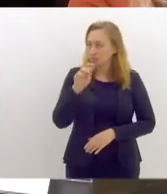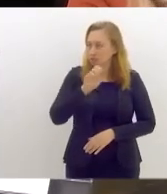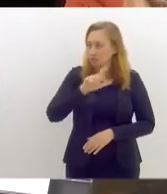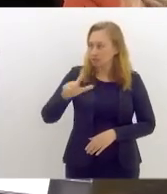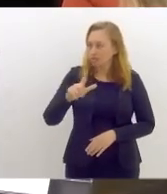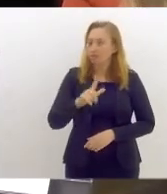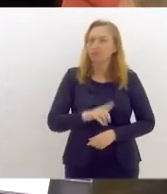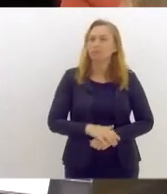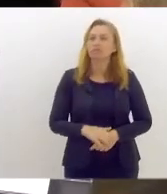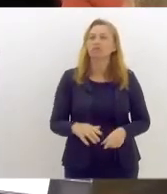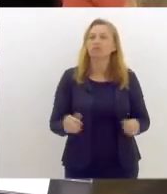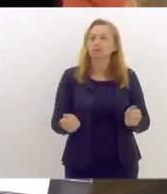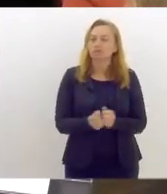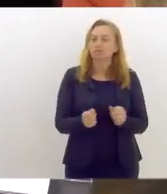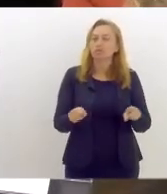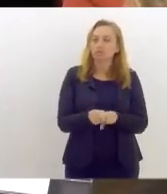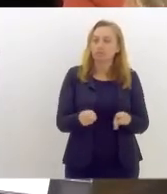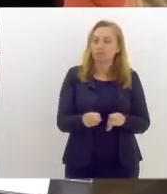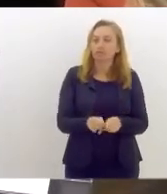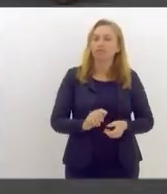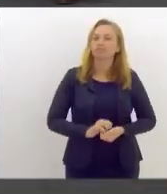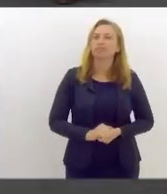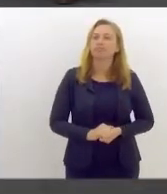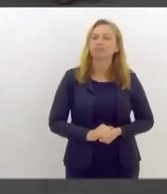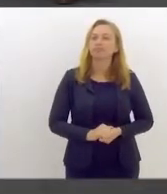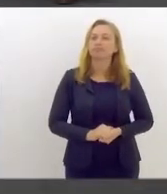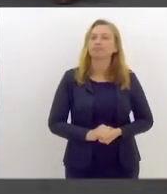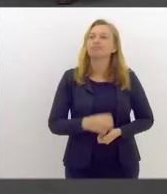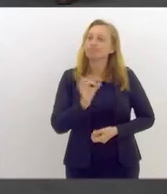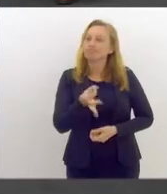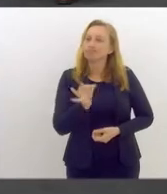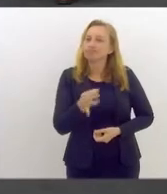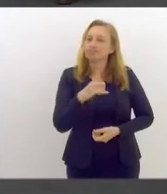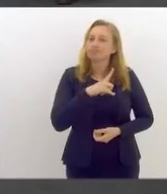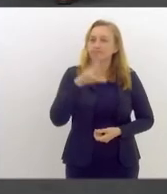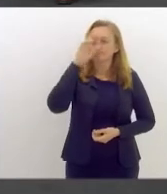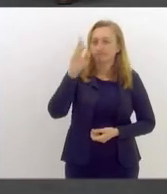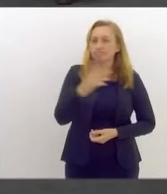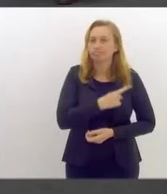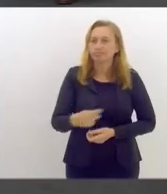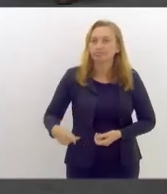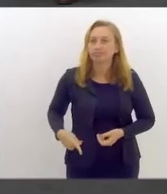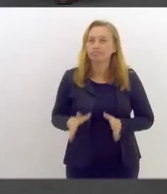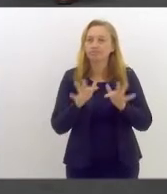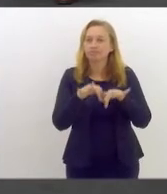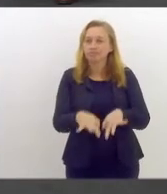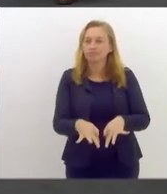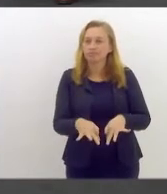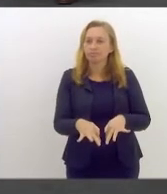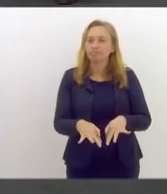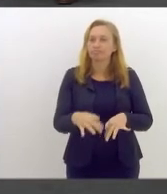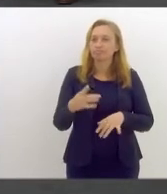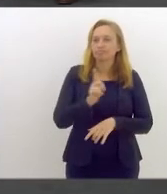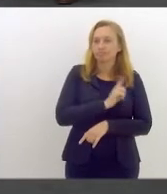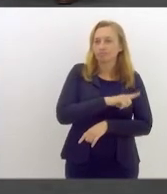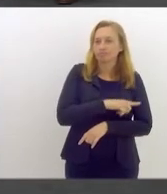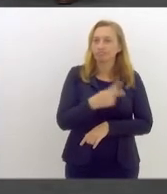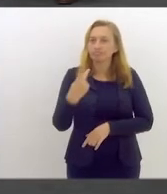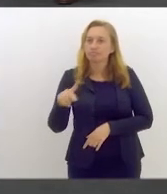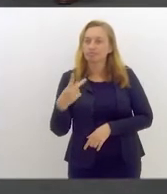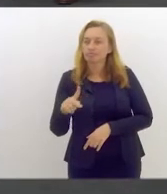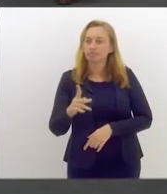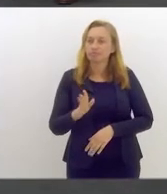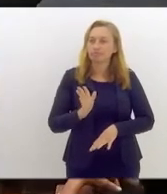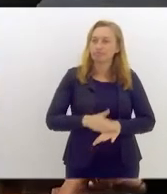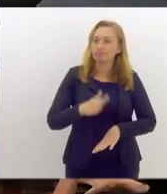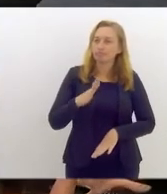que se faz presente também E tenho certeza presidente que no final de sua gestão ela fica